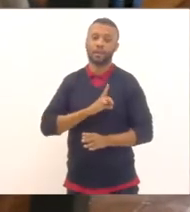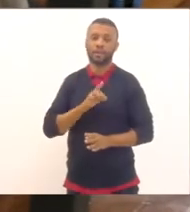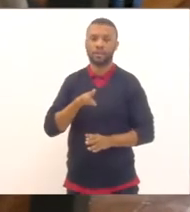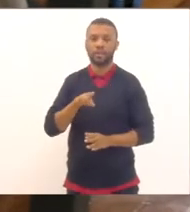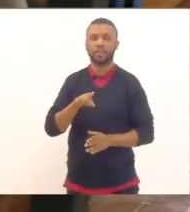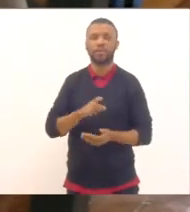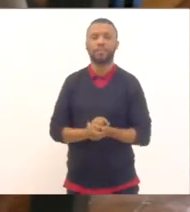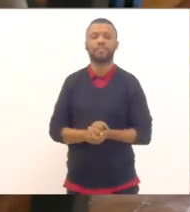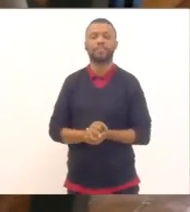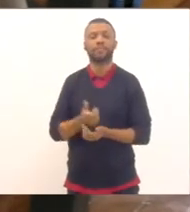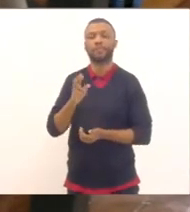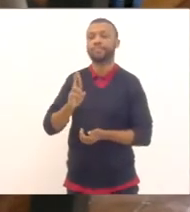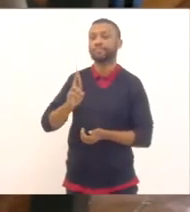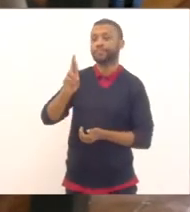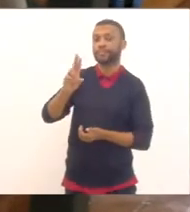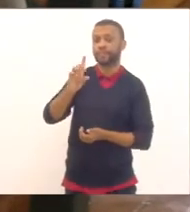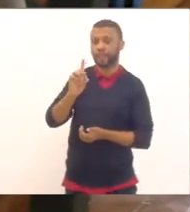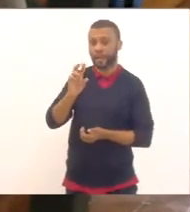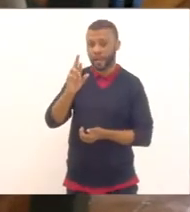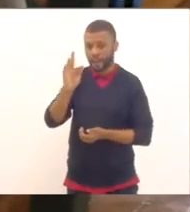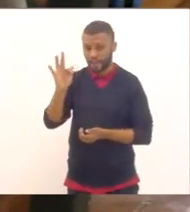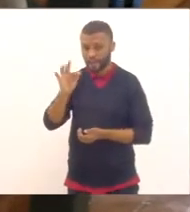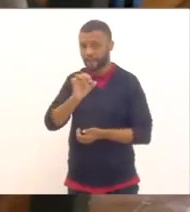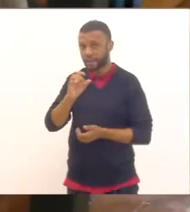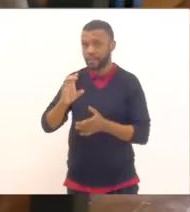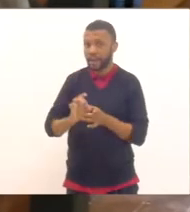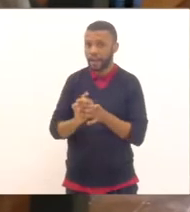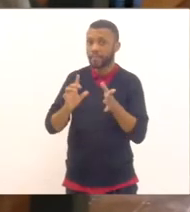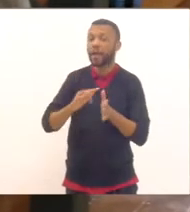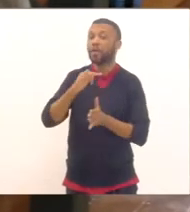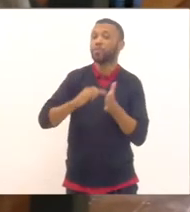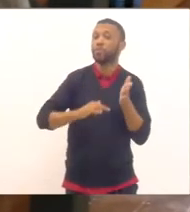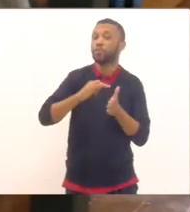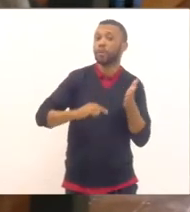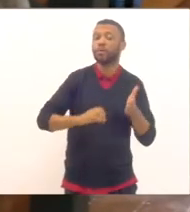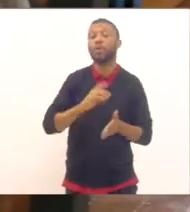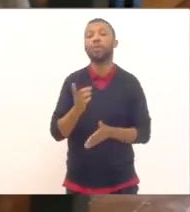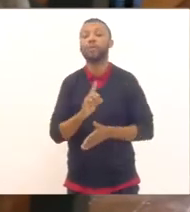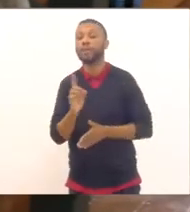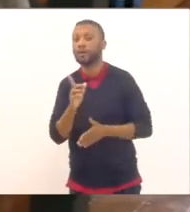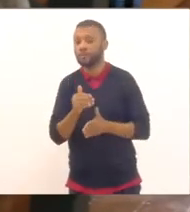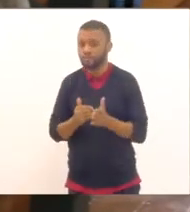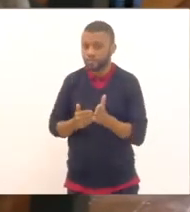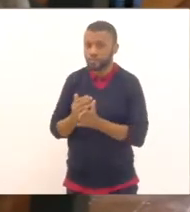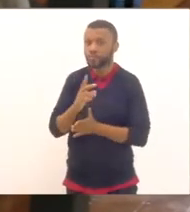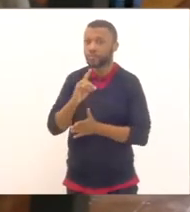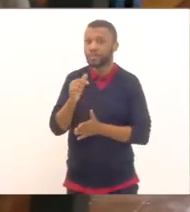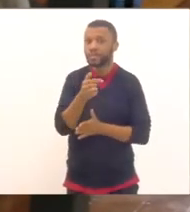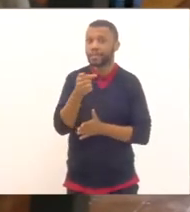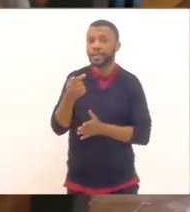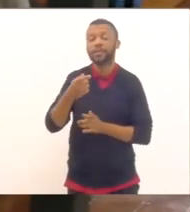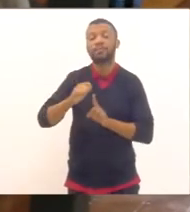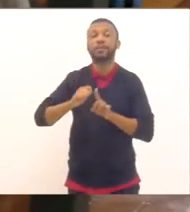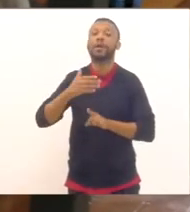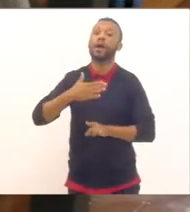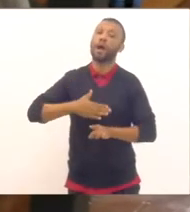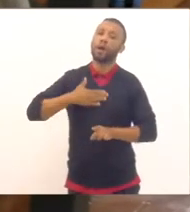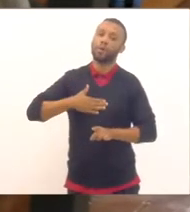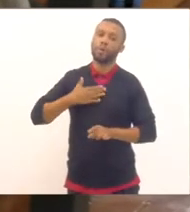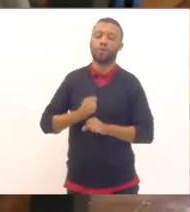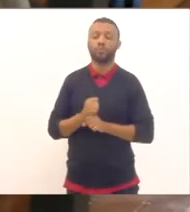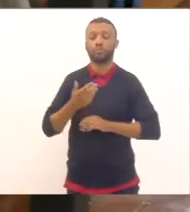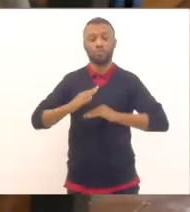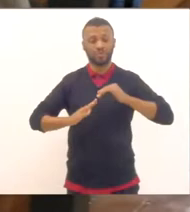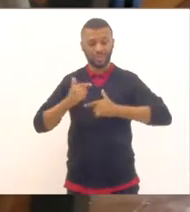vai ficar a cargo da drf a liberação do documento a partir de 17 de Agosto os recicladores e